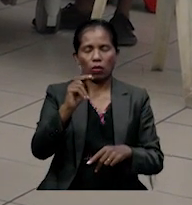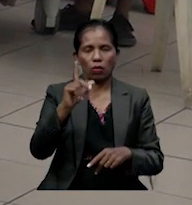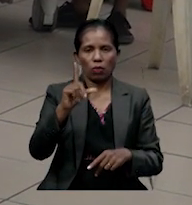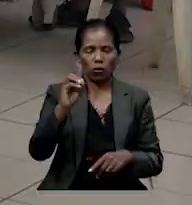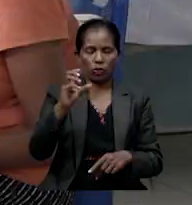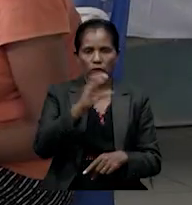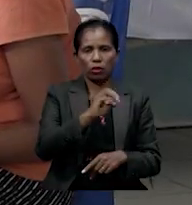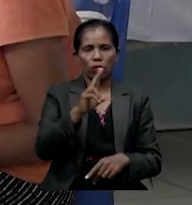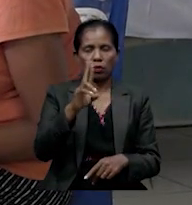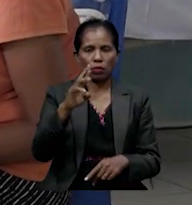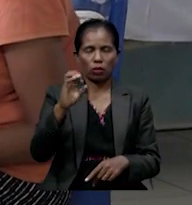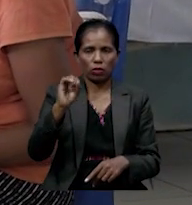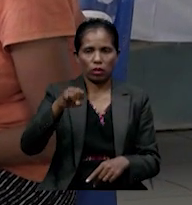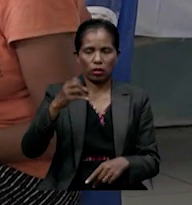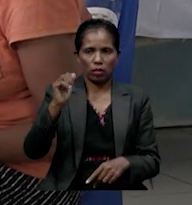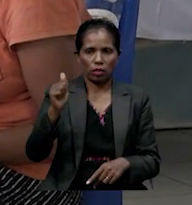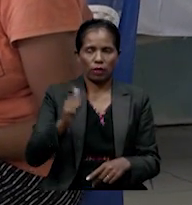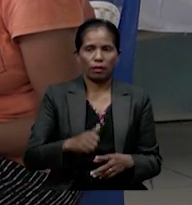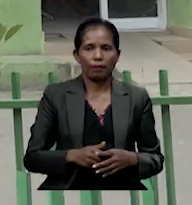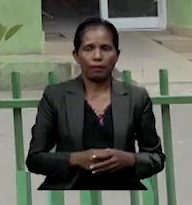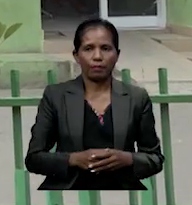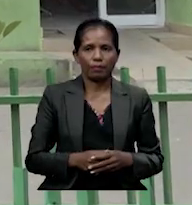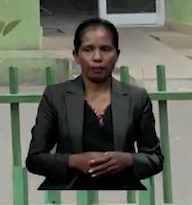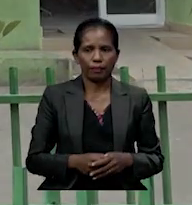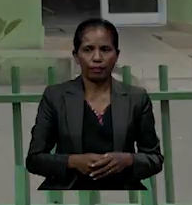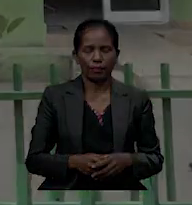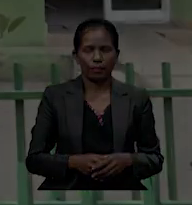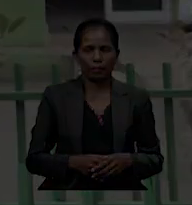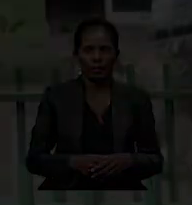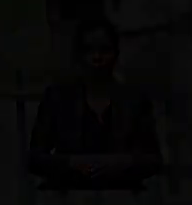cardiologia, urologia no cirurgia. Lamberto da Silva, GMN.